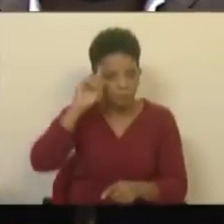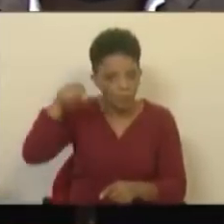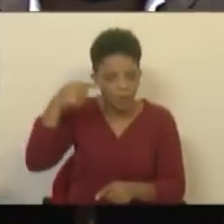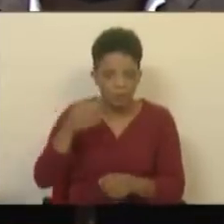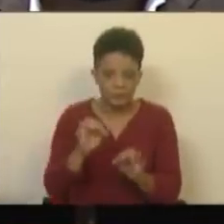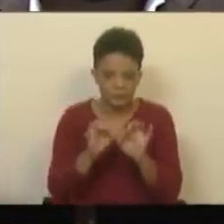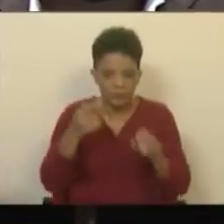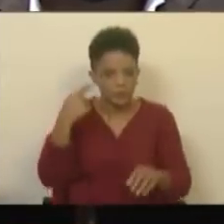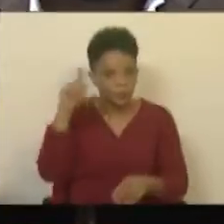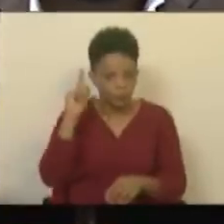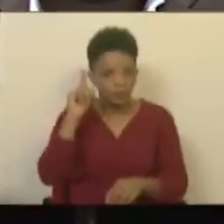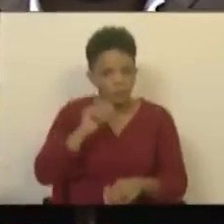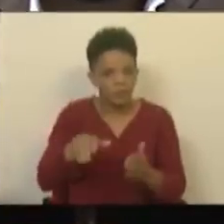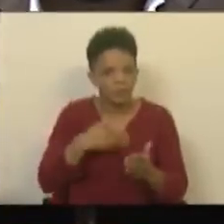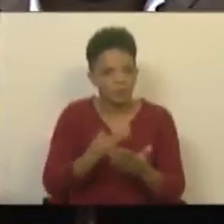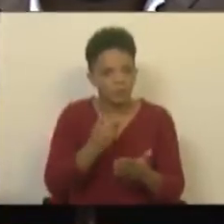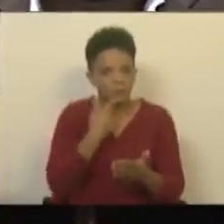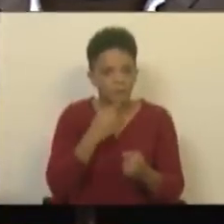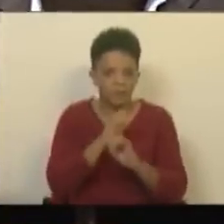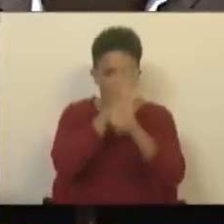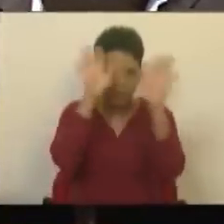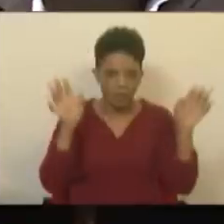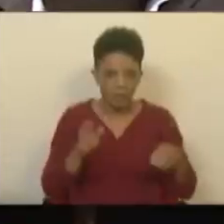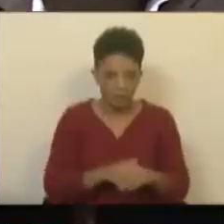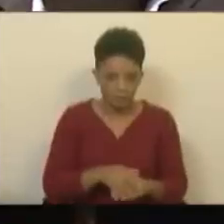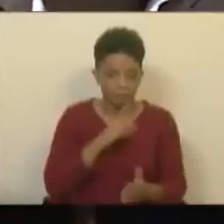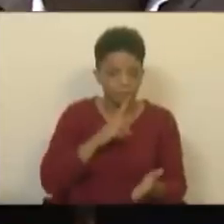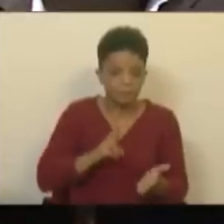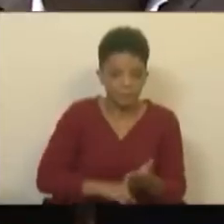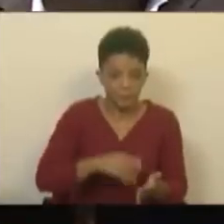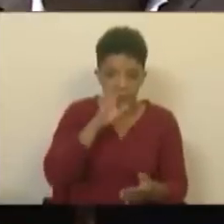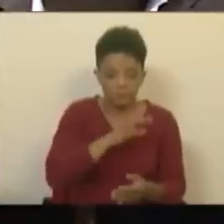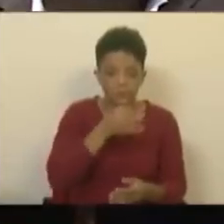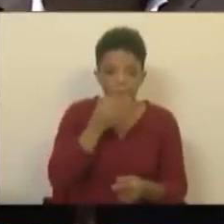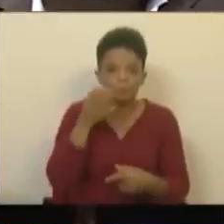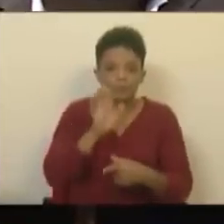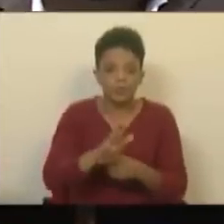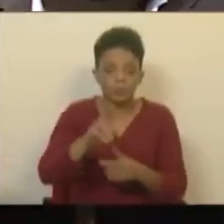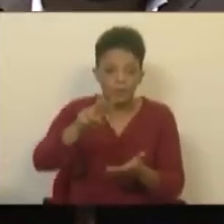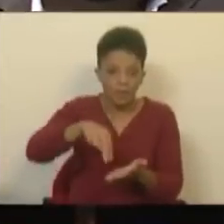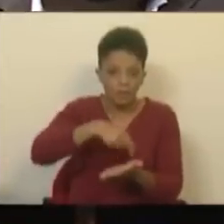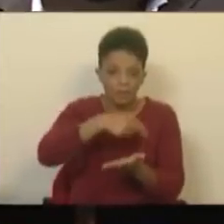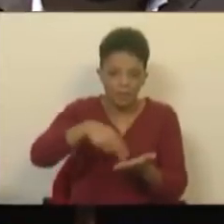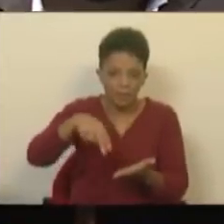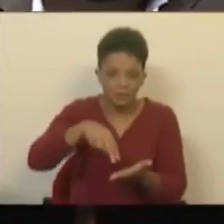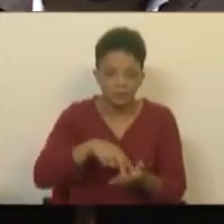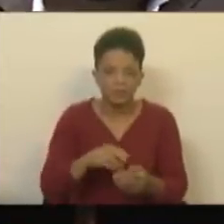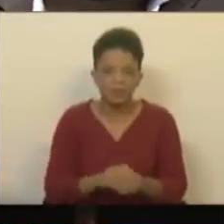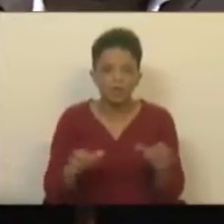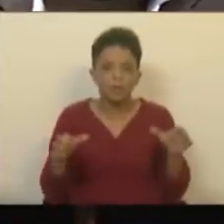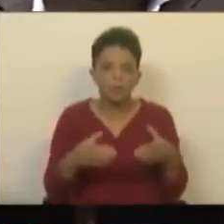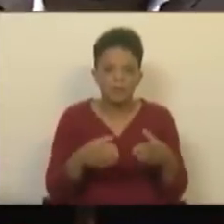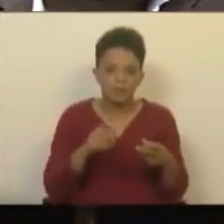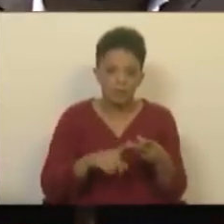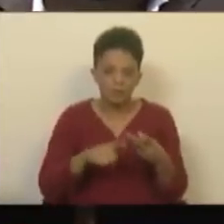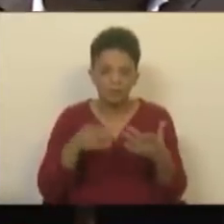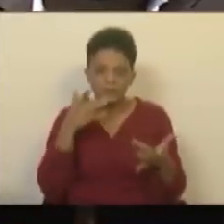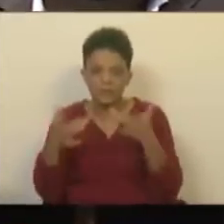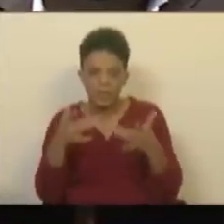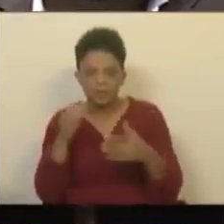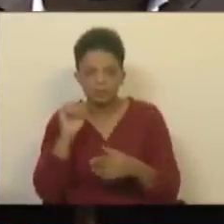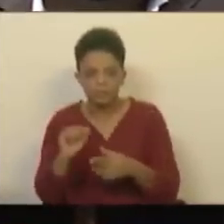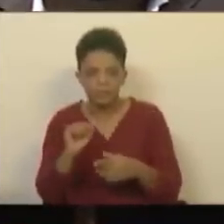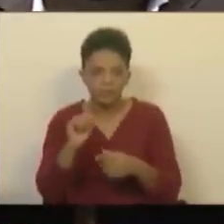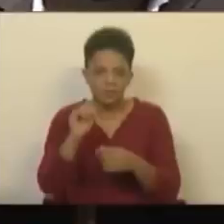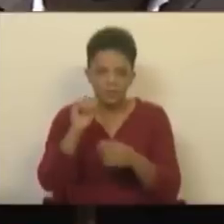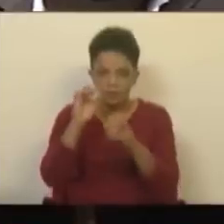que não é assim e que ficasse qualificado na verdade quando falamos por exemplo na dança da companhia Clara anda armado ou no teatro da cbturro